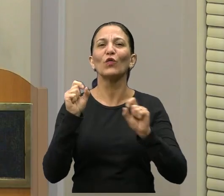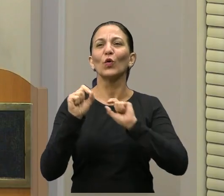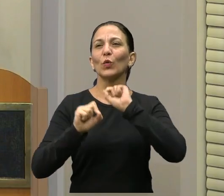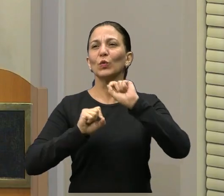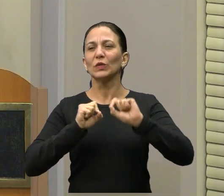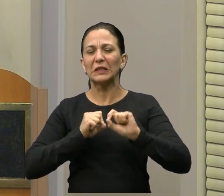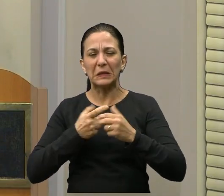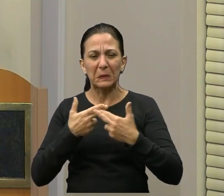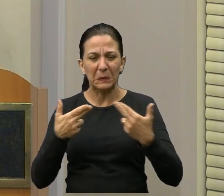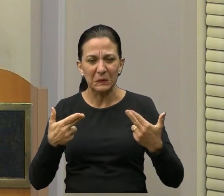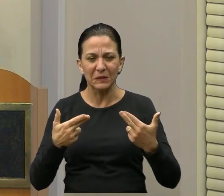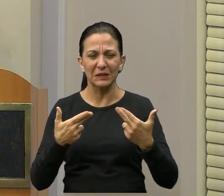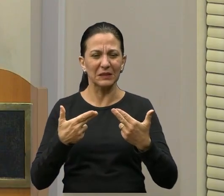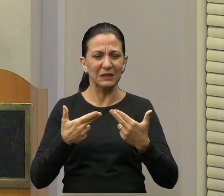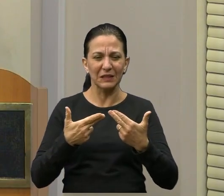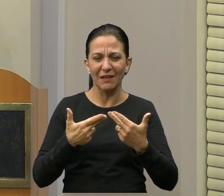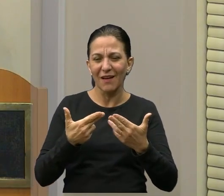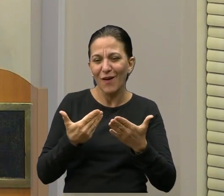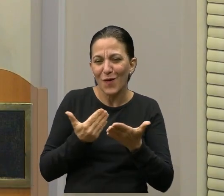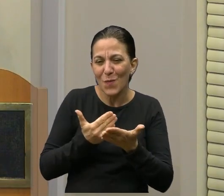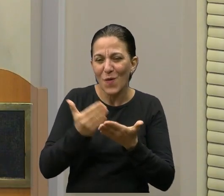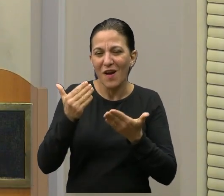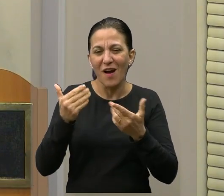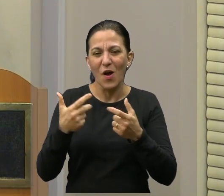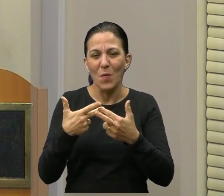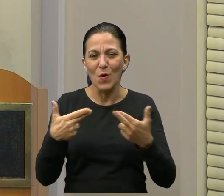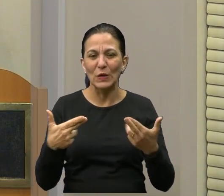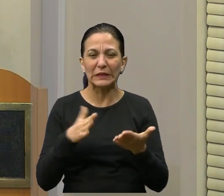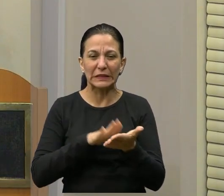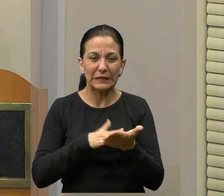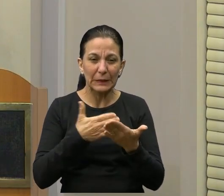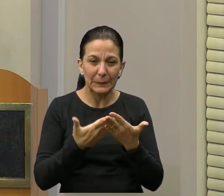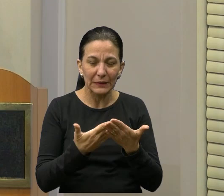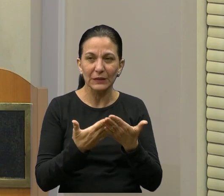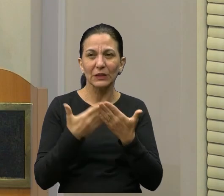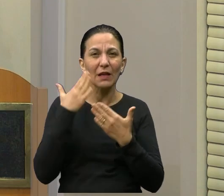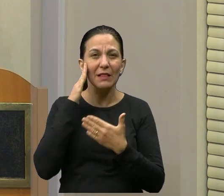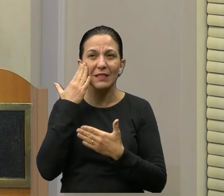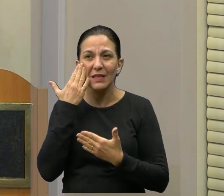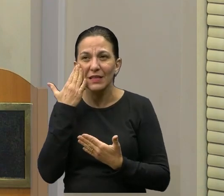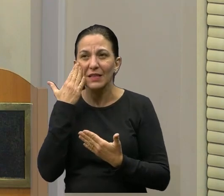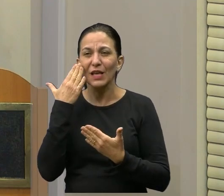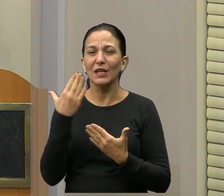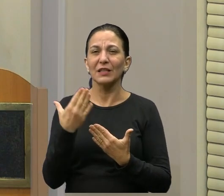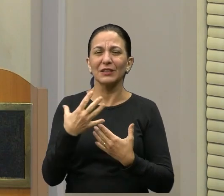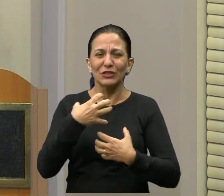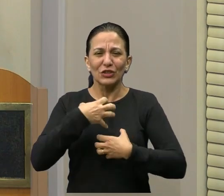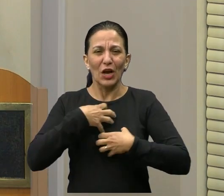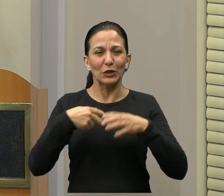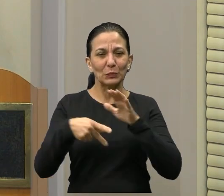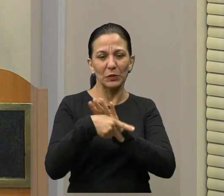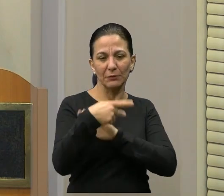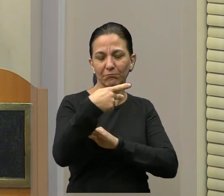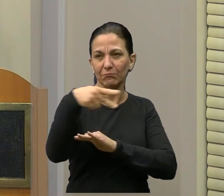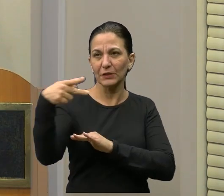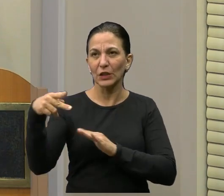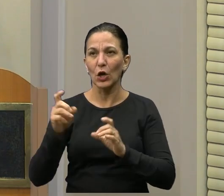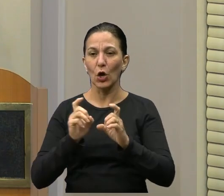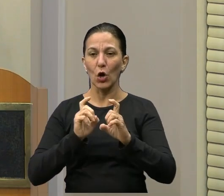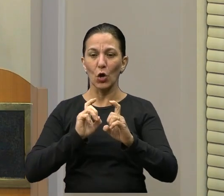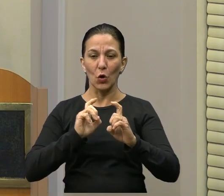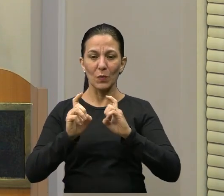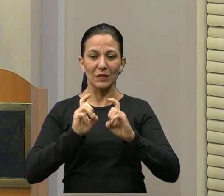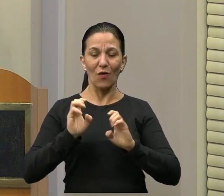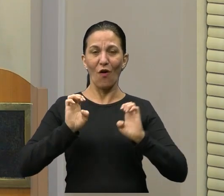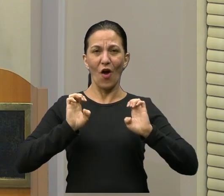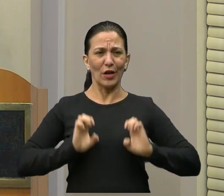sem tamanho para qualquer ação em que interpretação de foro subjetivo seja levado para a Comissão de